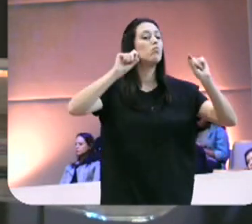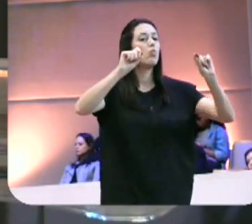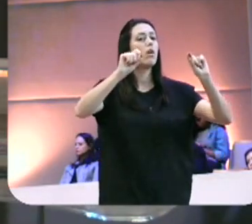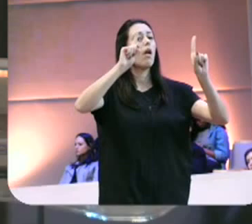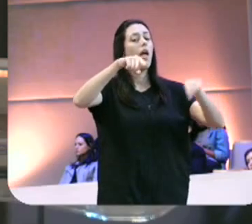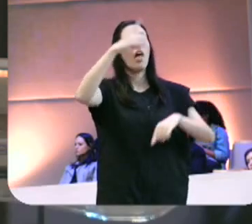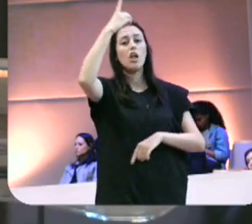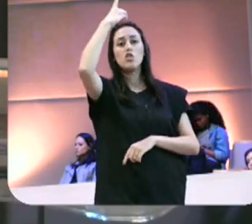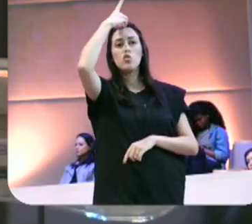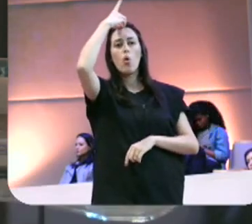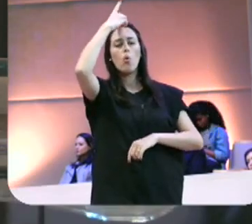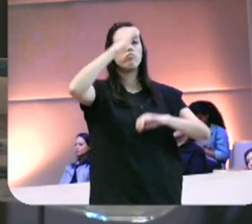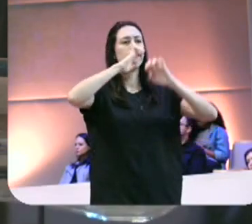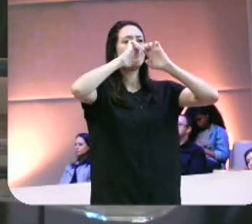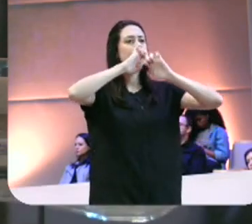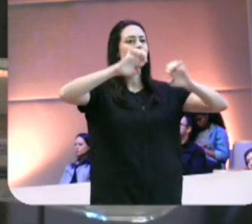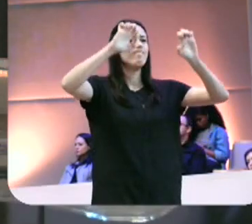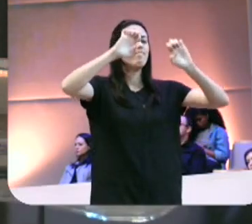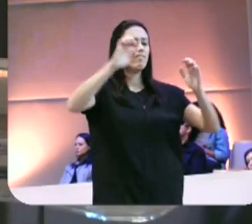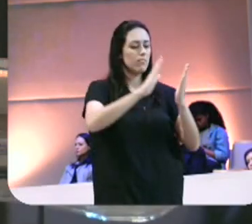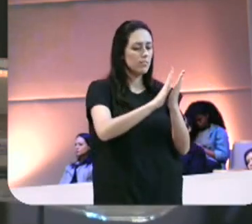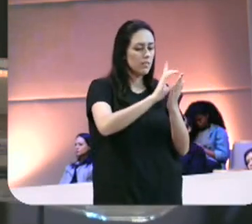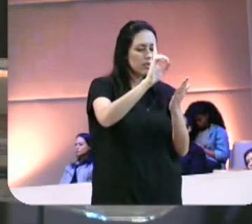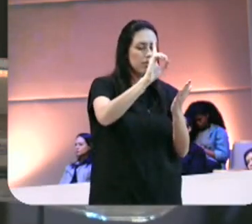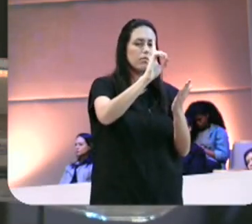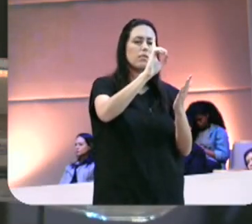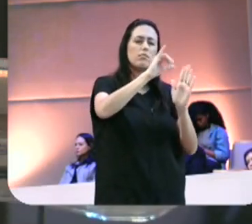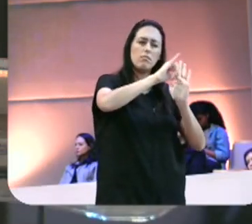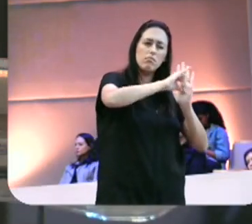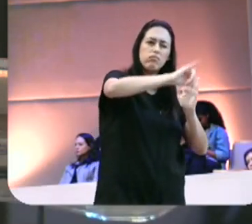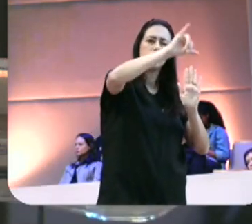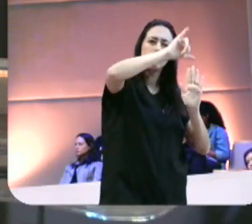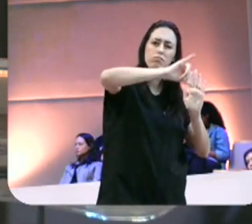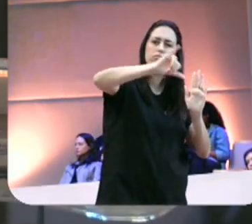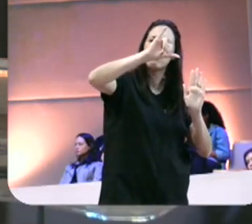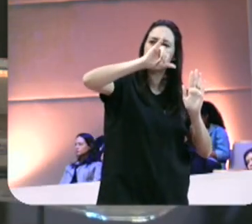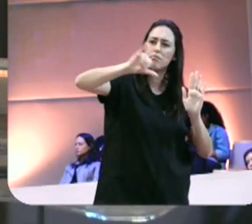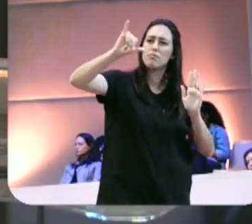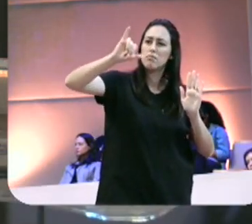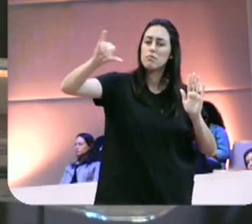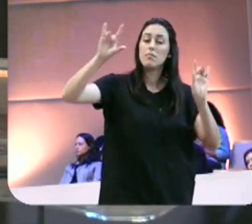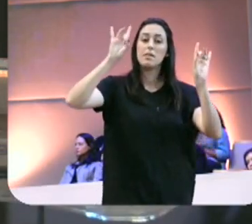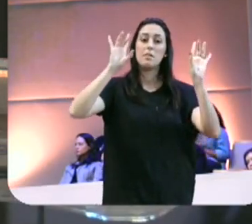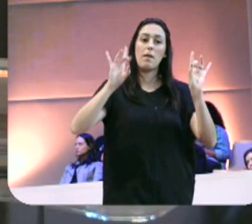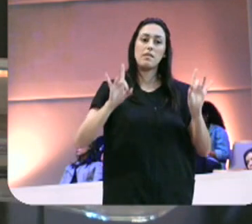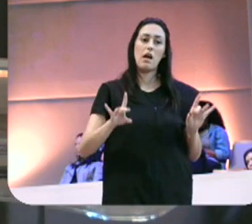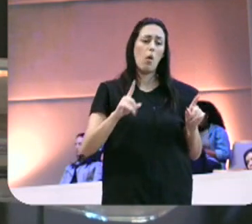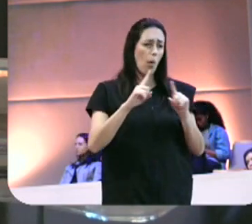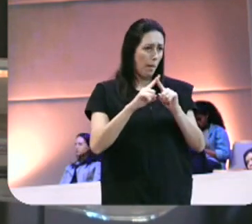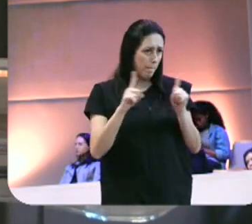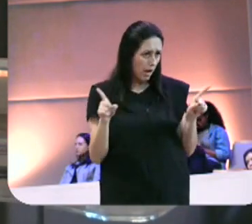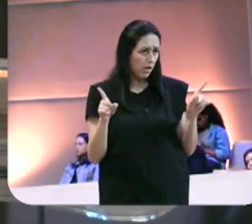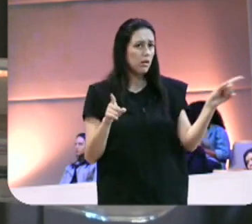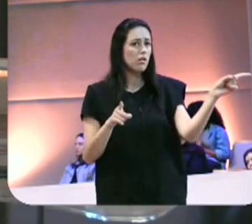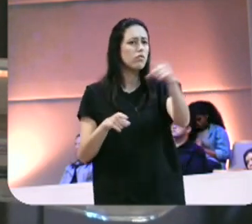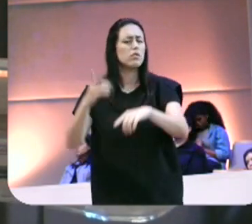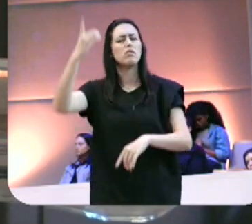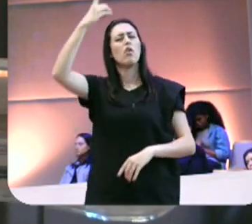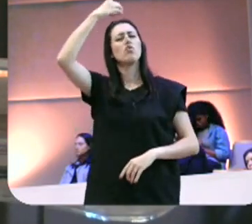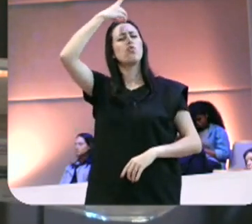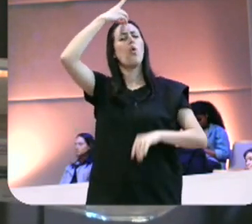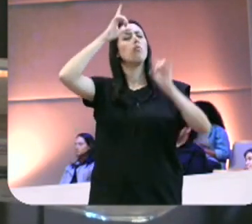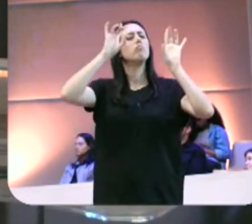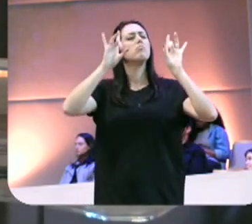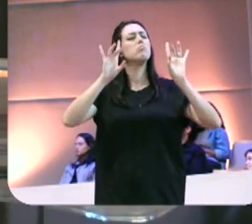tocadas pelo compartilhar da palavra de Deus de uma forma especial. Mas você não precisa ter o dom de